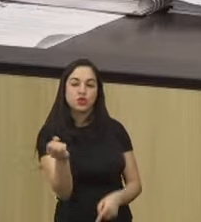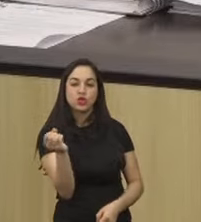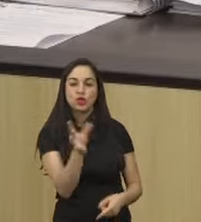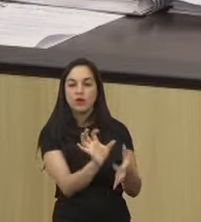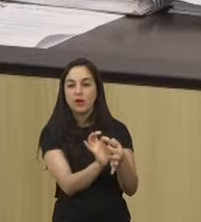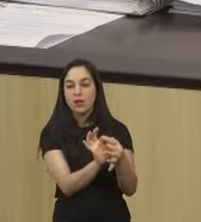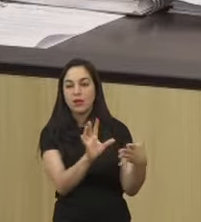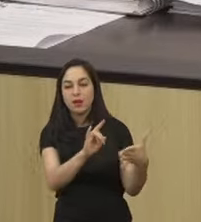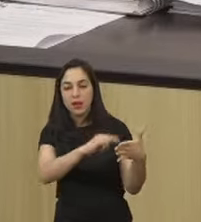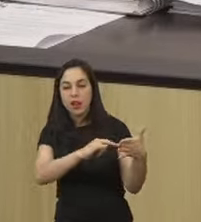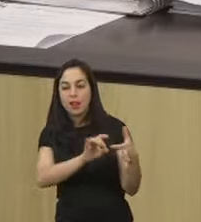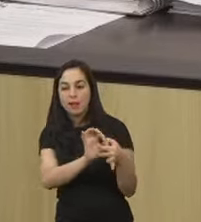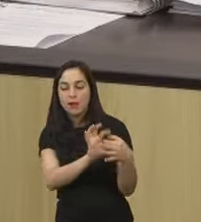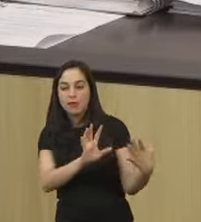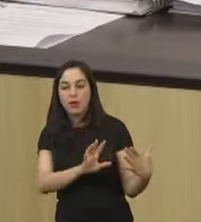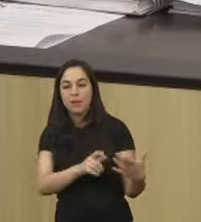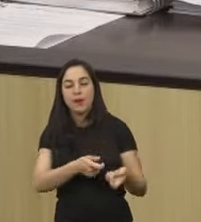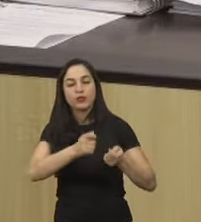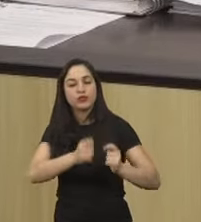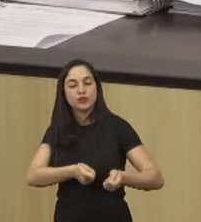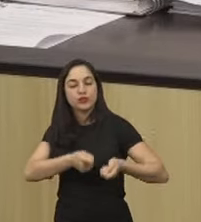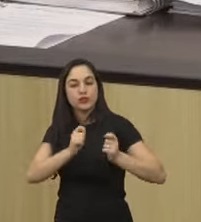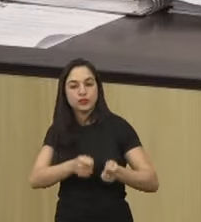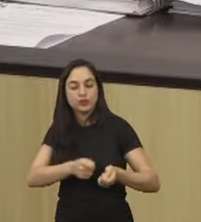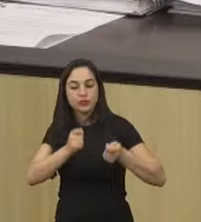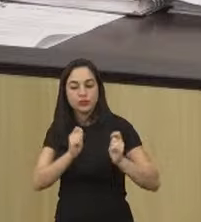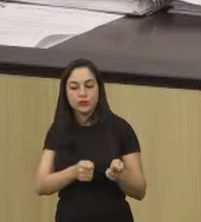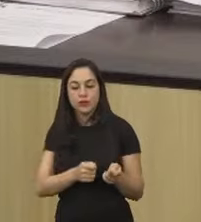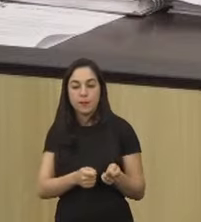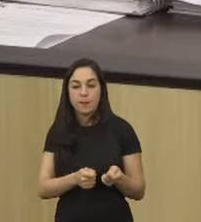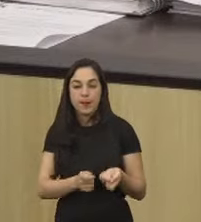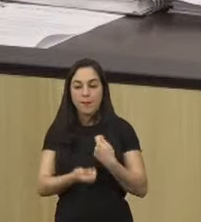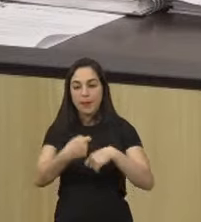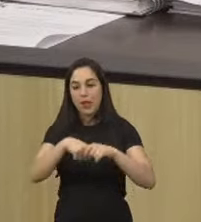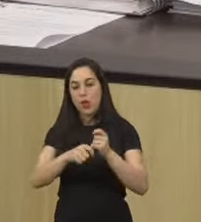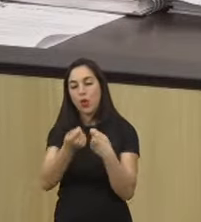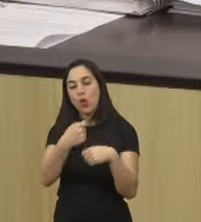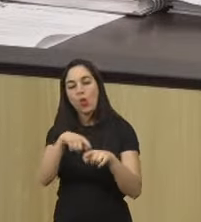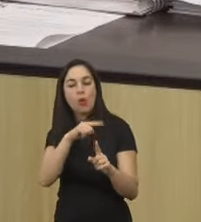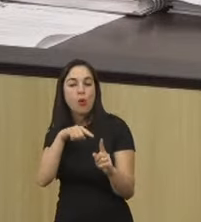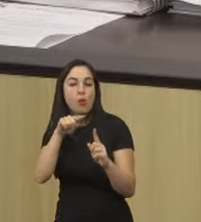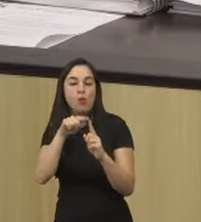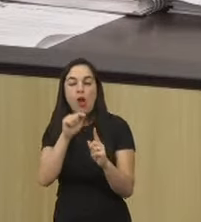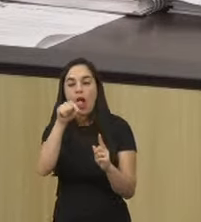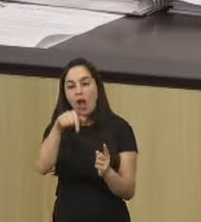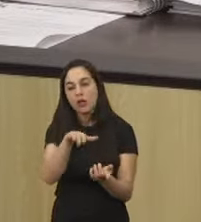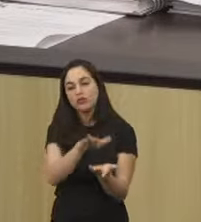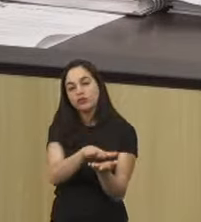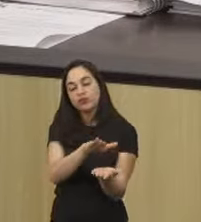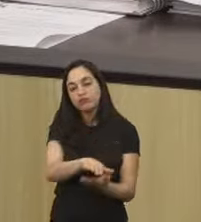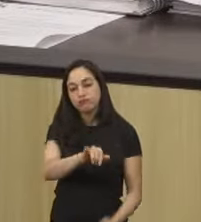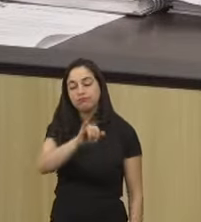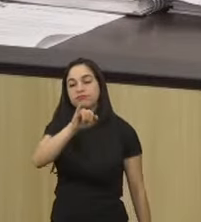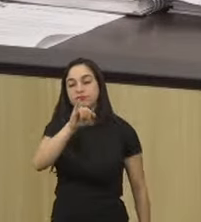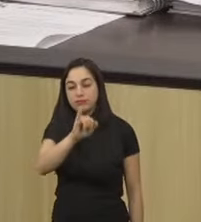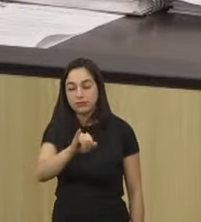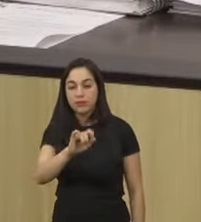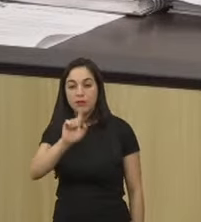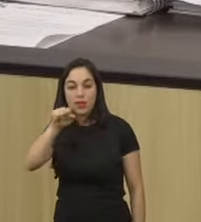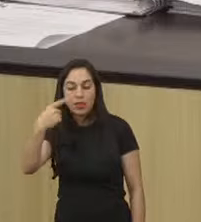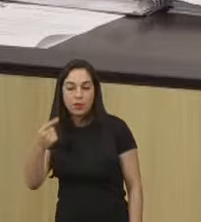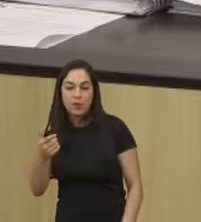para a circulação de veículos de tração animal para fins econômicos no município de Jacareí, após